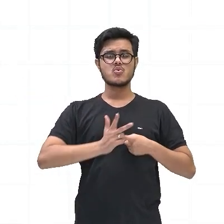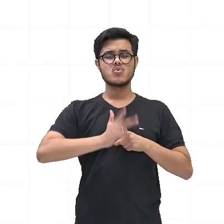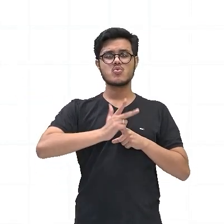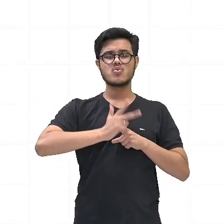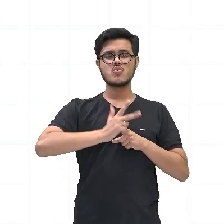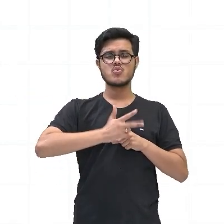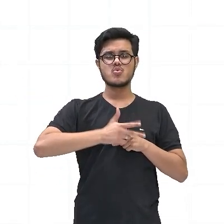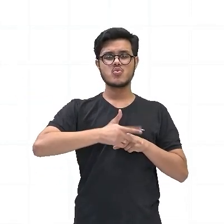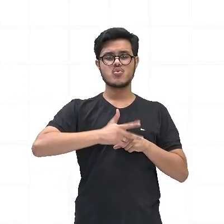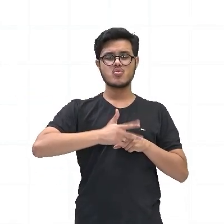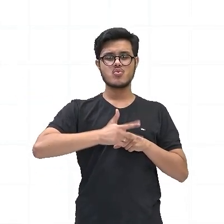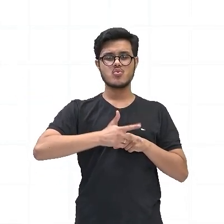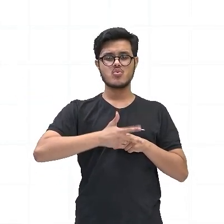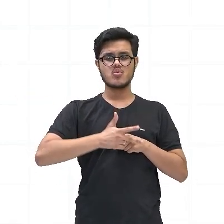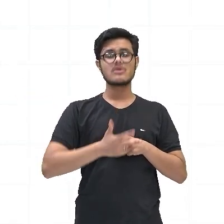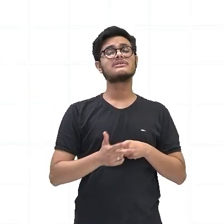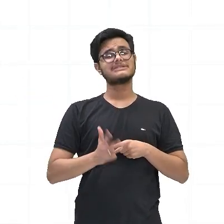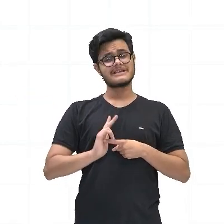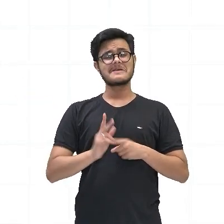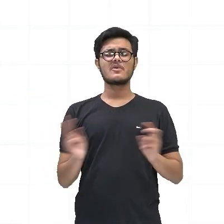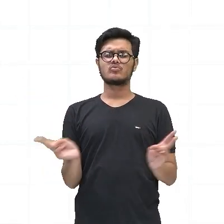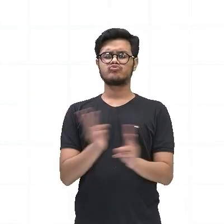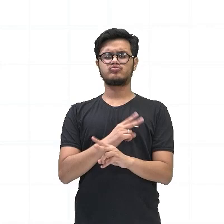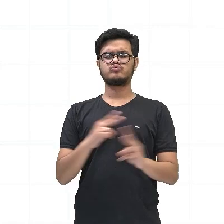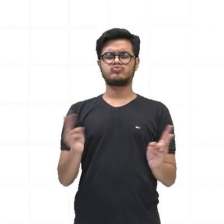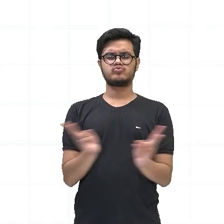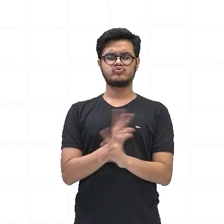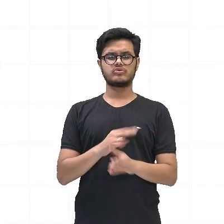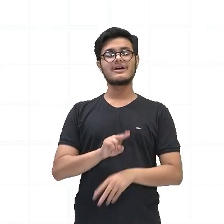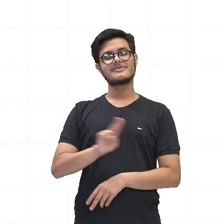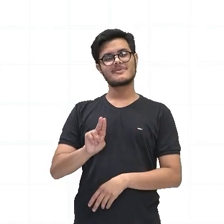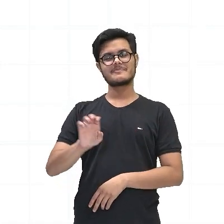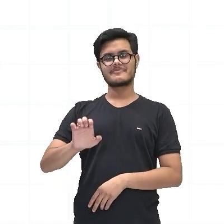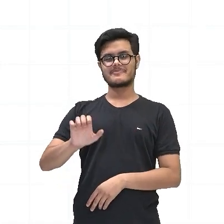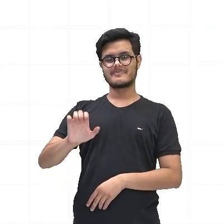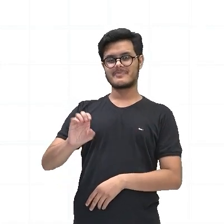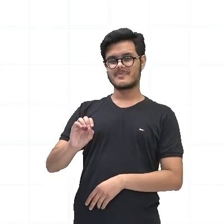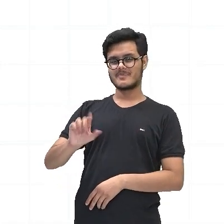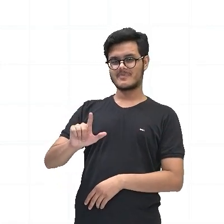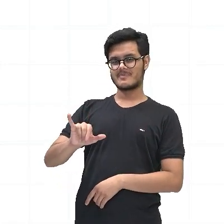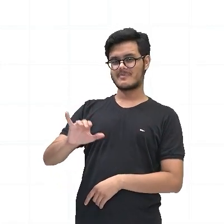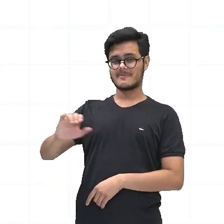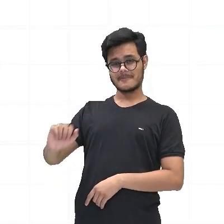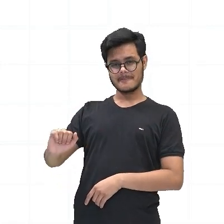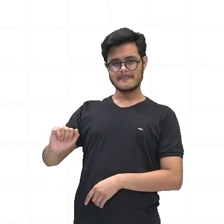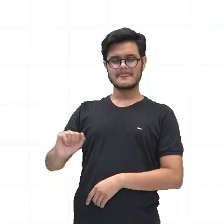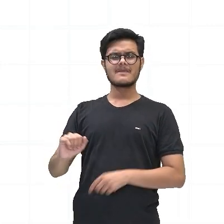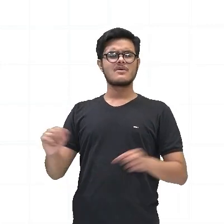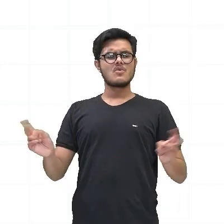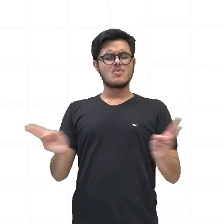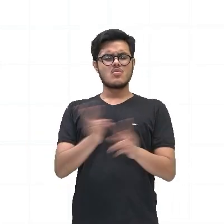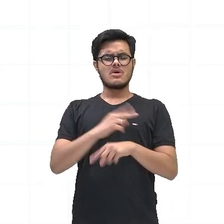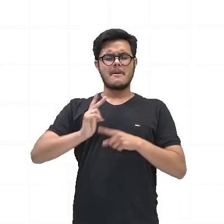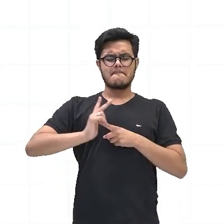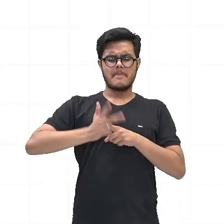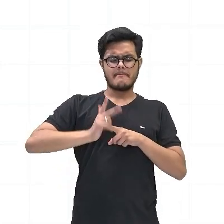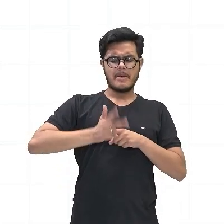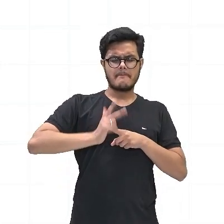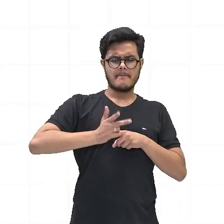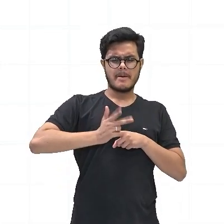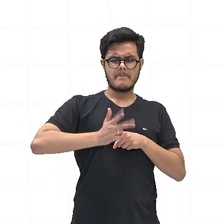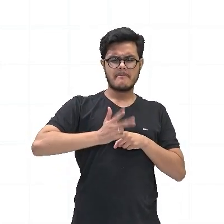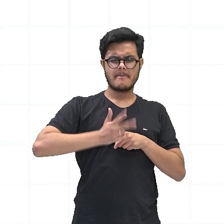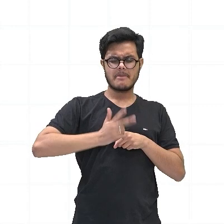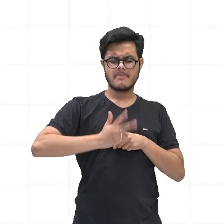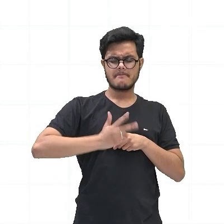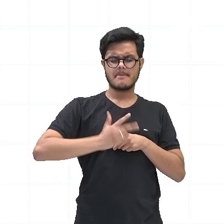movimento, ou seja, o vento, ele é chamado de energia eólica. E nas usinas eólicas, o vento provoca a rotação das hélices